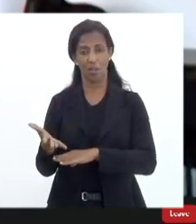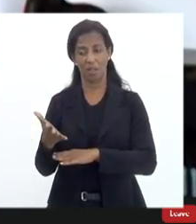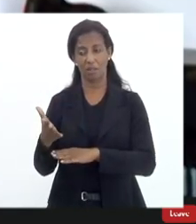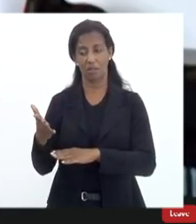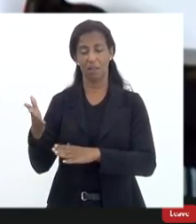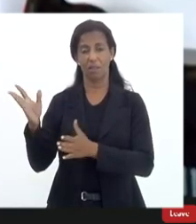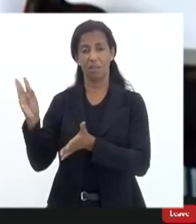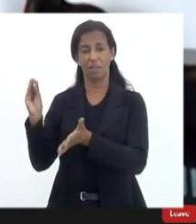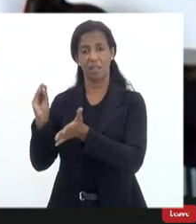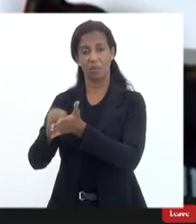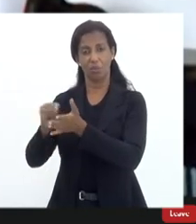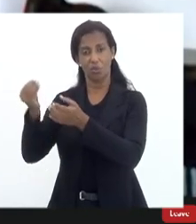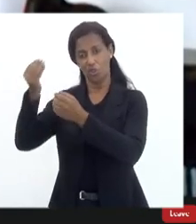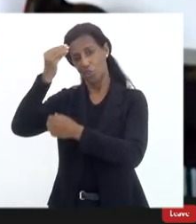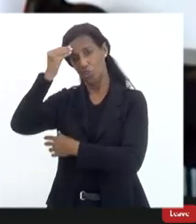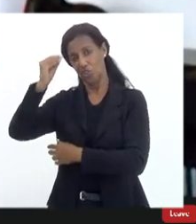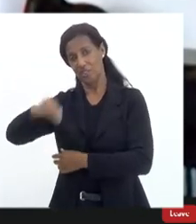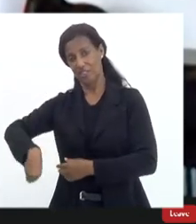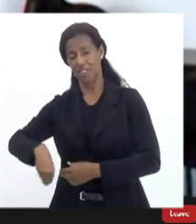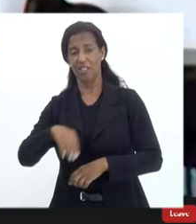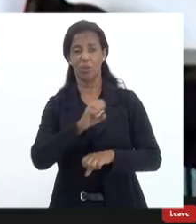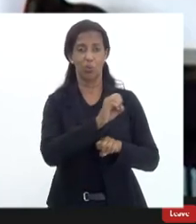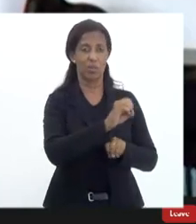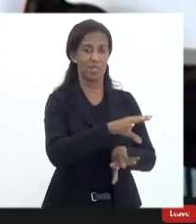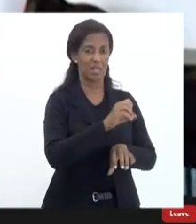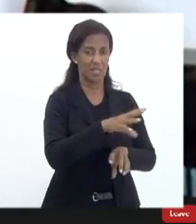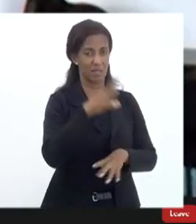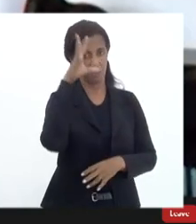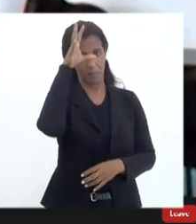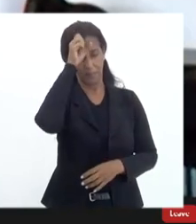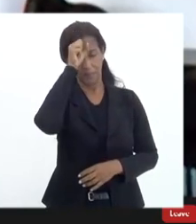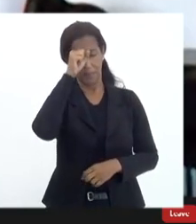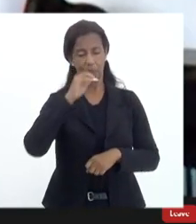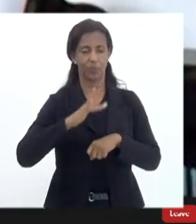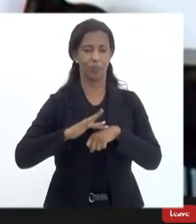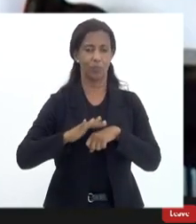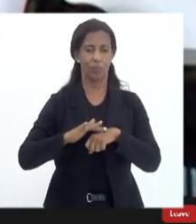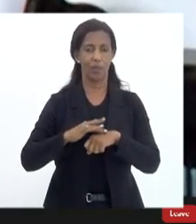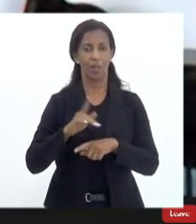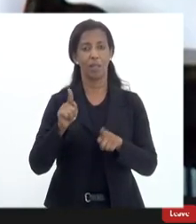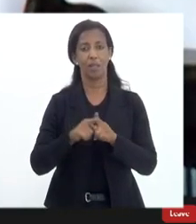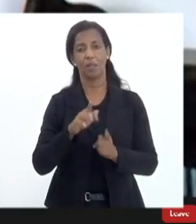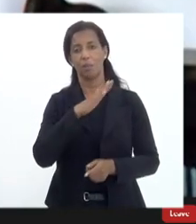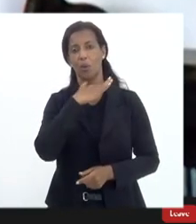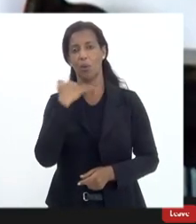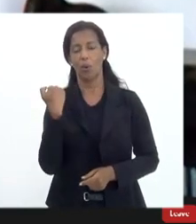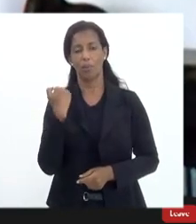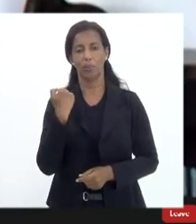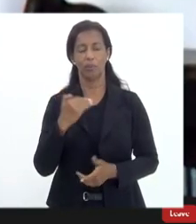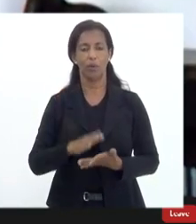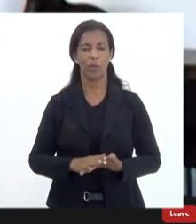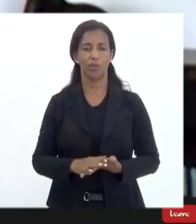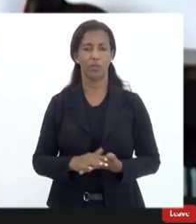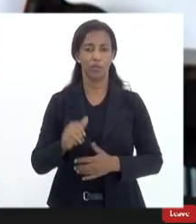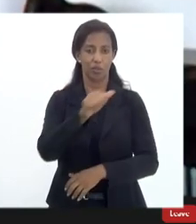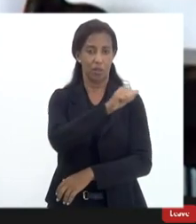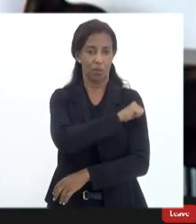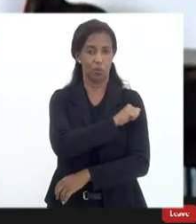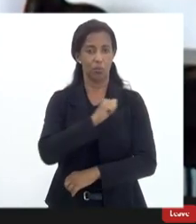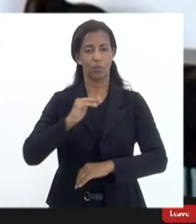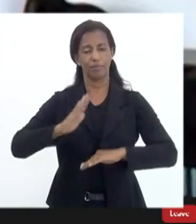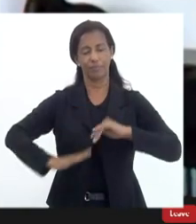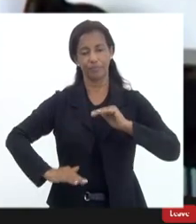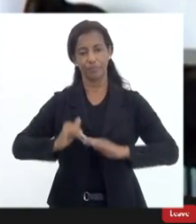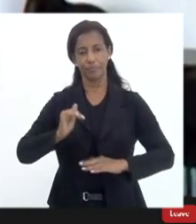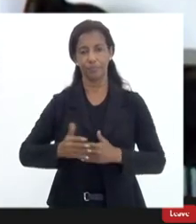vazão, tanto de impacto no processo de ensino-aprendizagem, quanto de adoecimento e óbitos de profissionais e estudantes. Então, repasso a